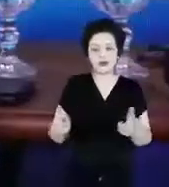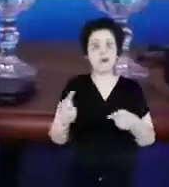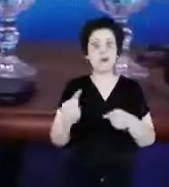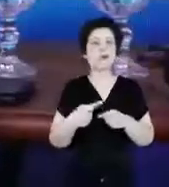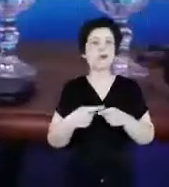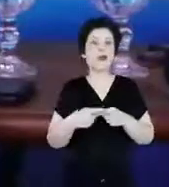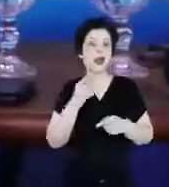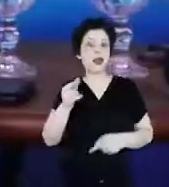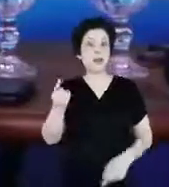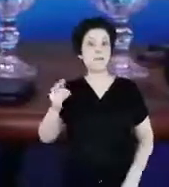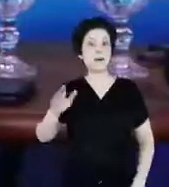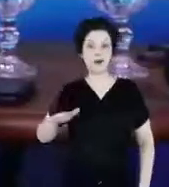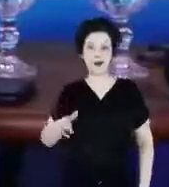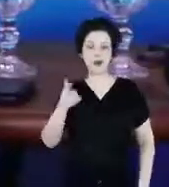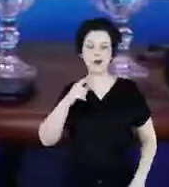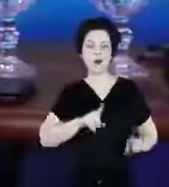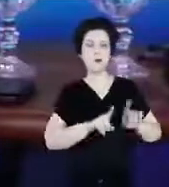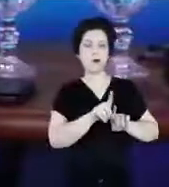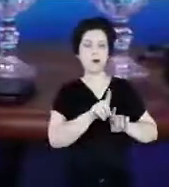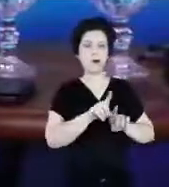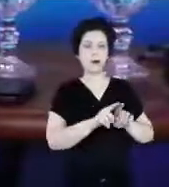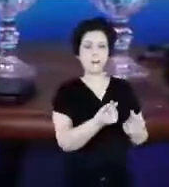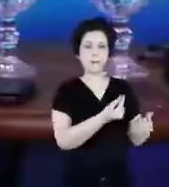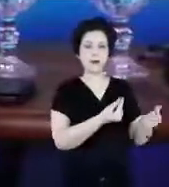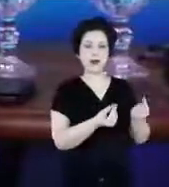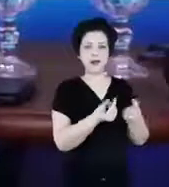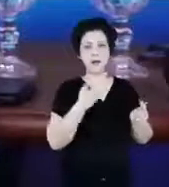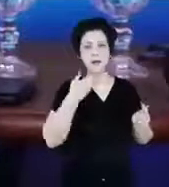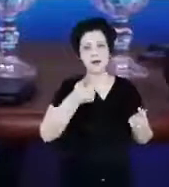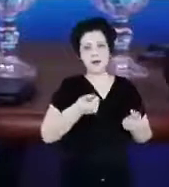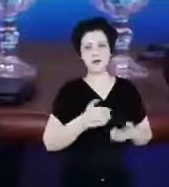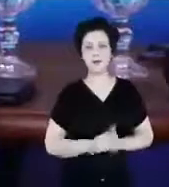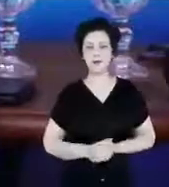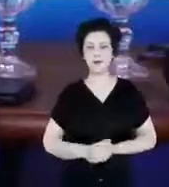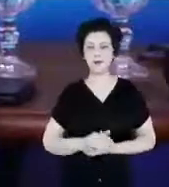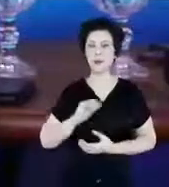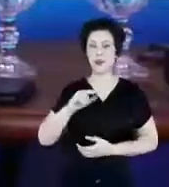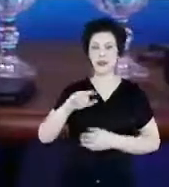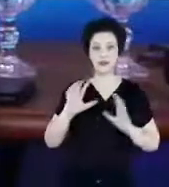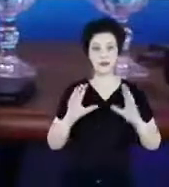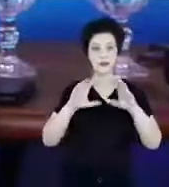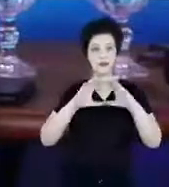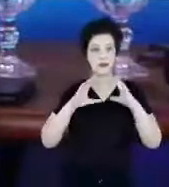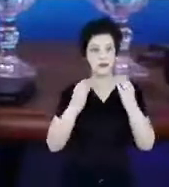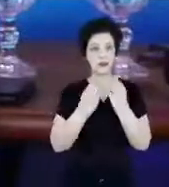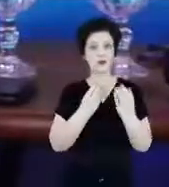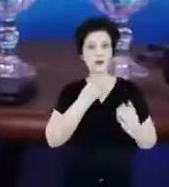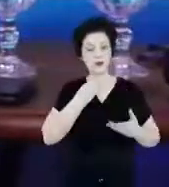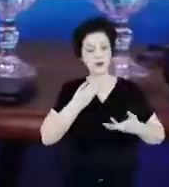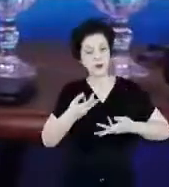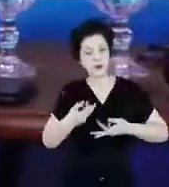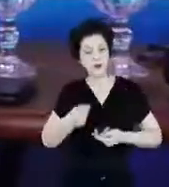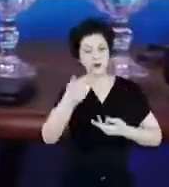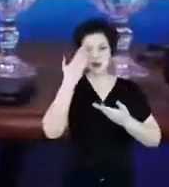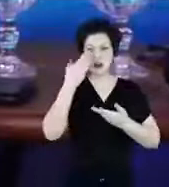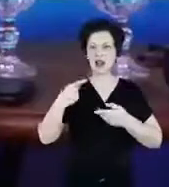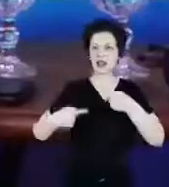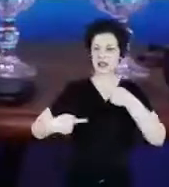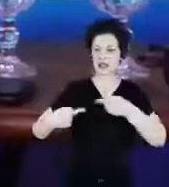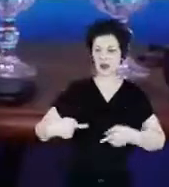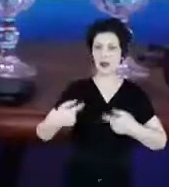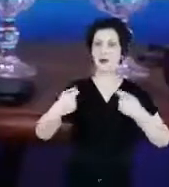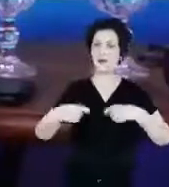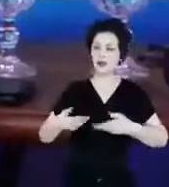energia barata. Eu parabenizo o City Enel por essa oportunidade. Eu acho que esse é um debate que tem que